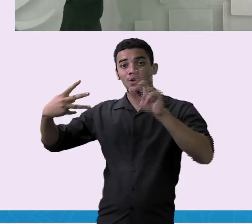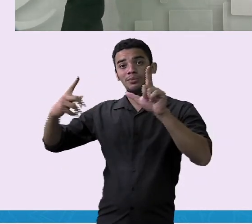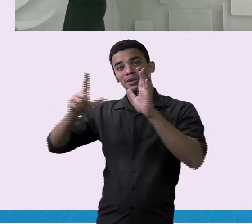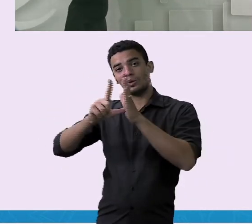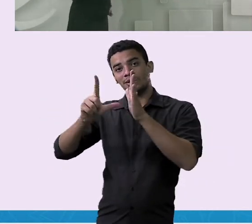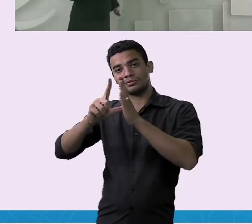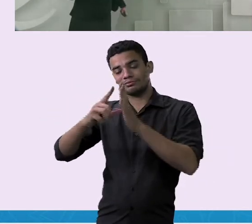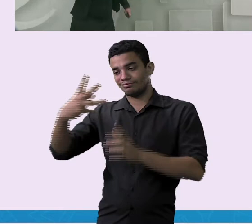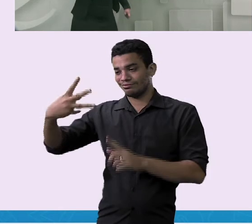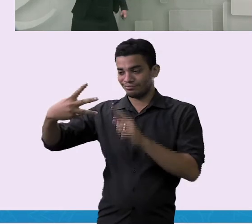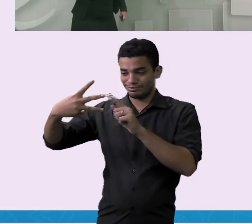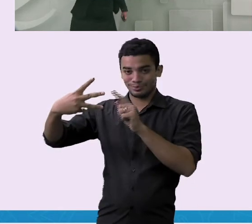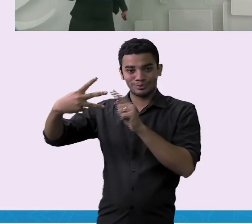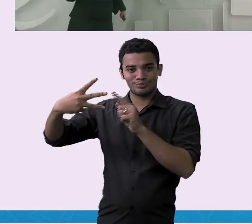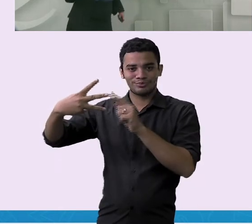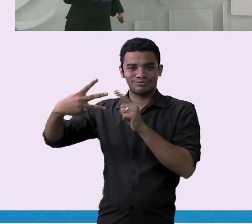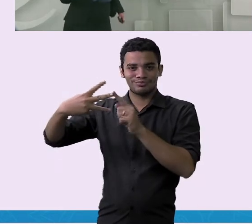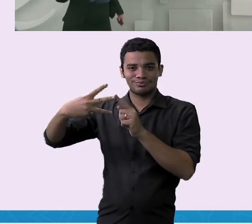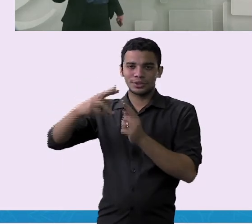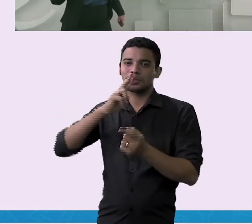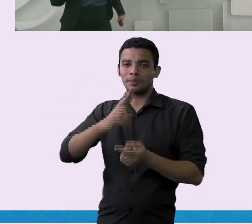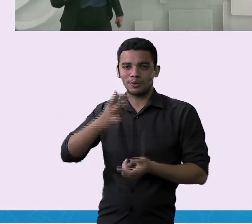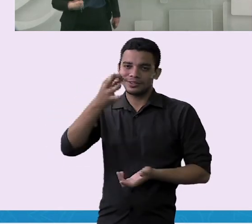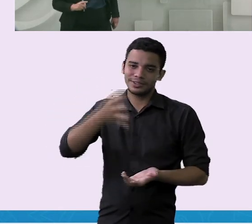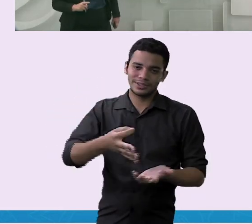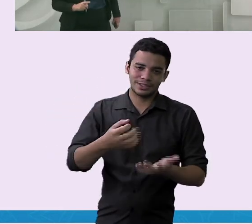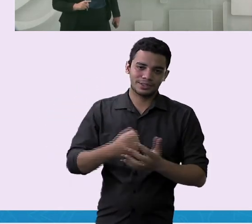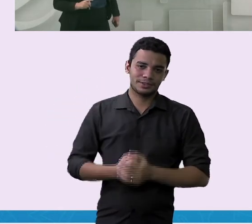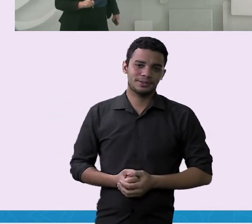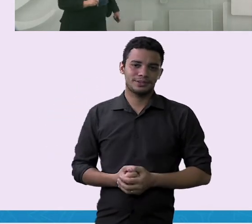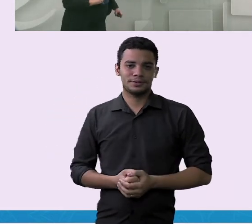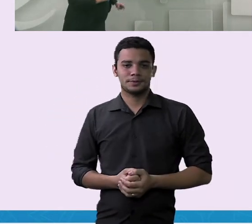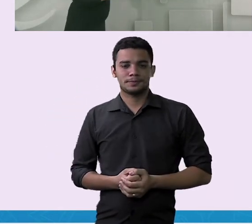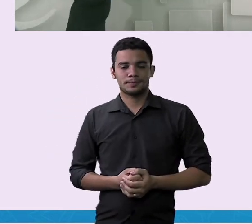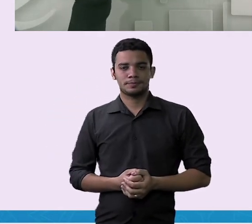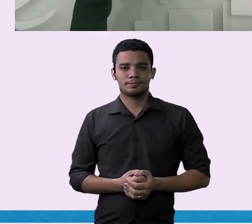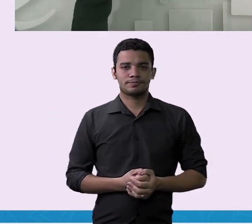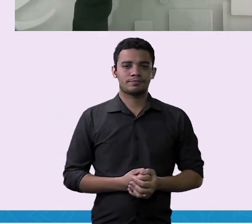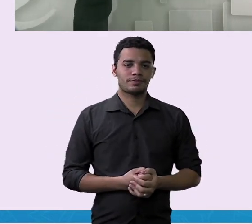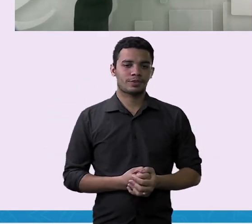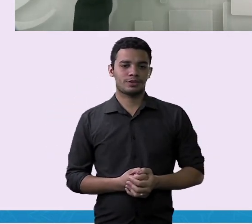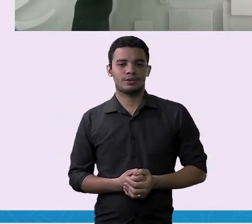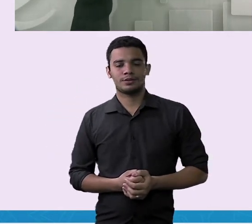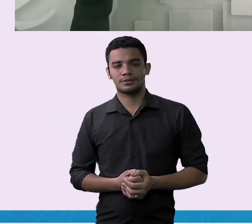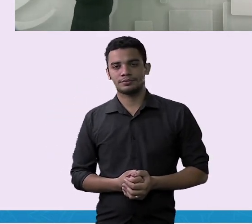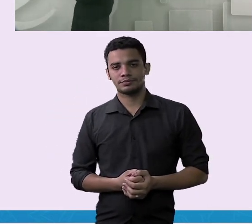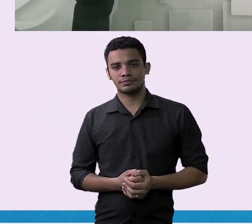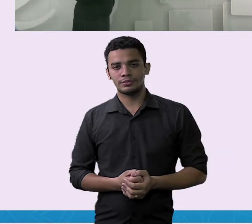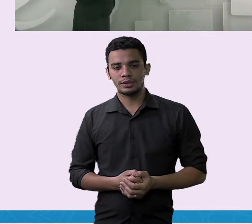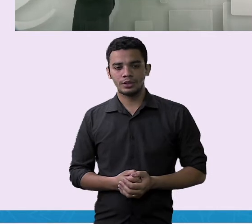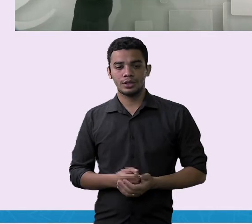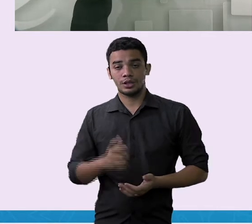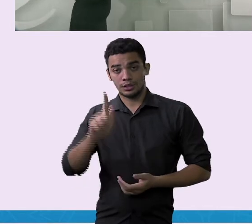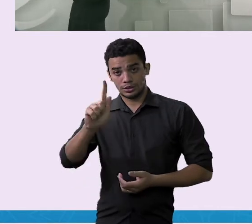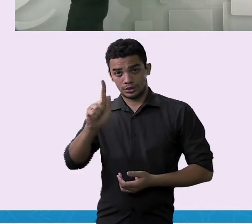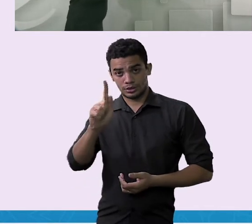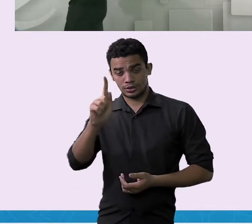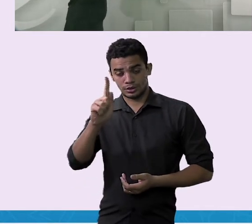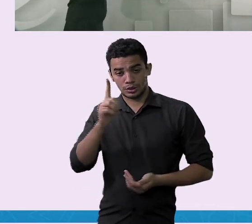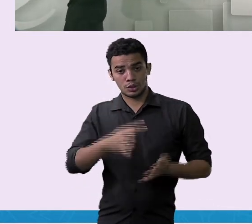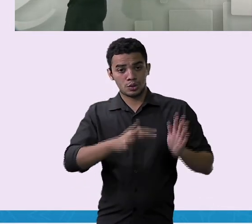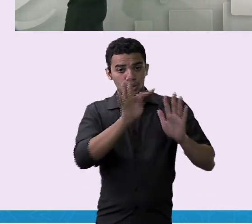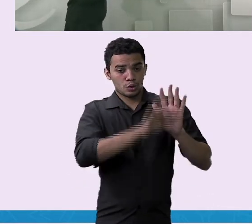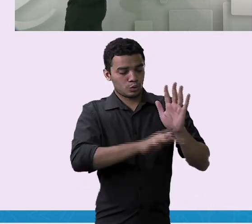é buscando o melhor para o homem do campo. Letra G. Nesse conjunto de texto